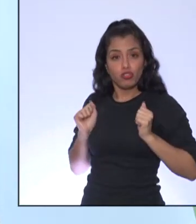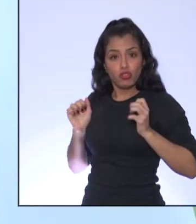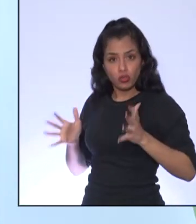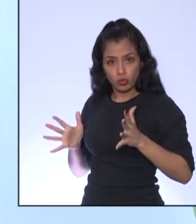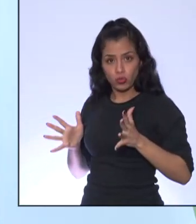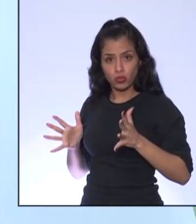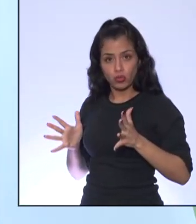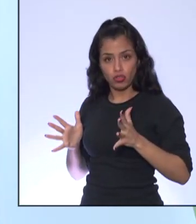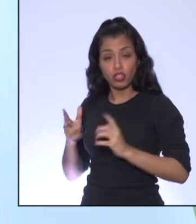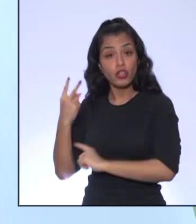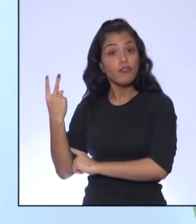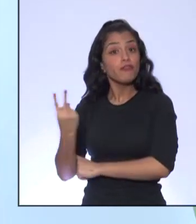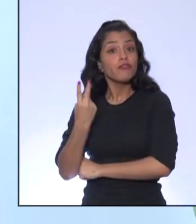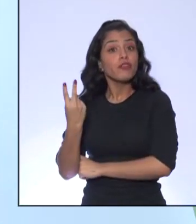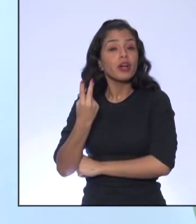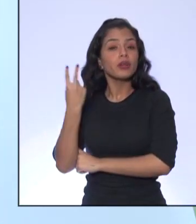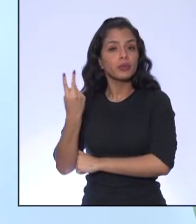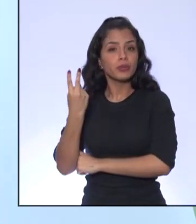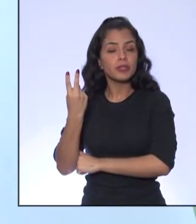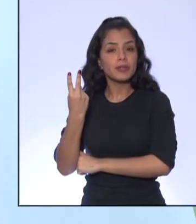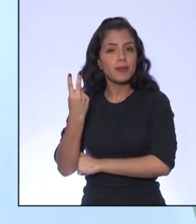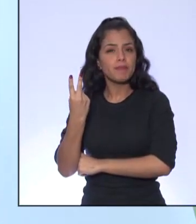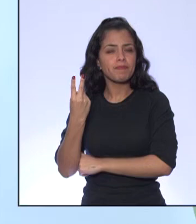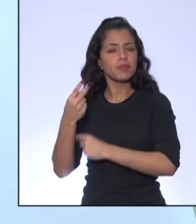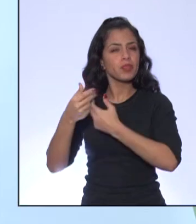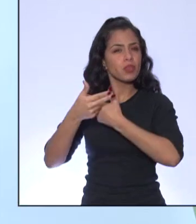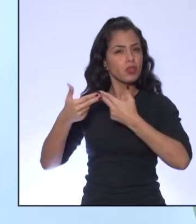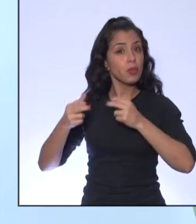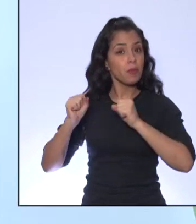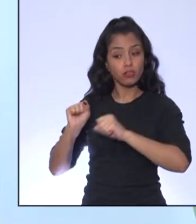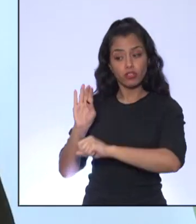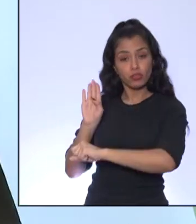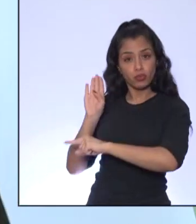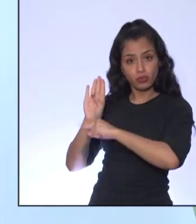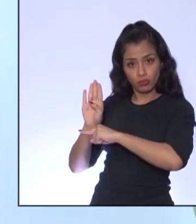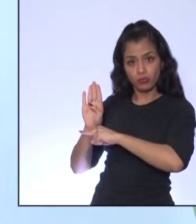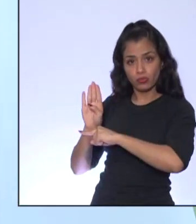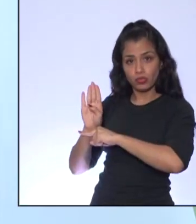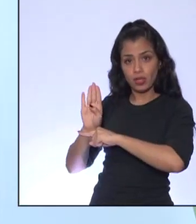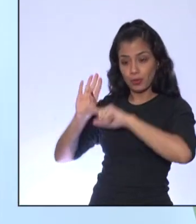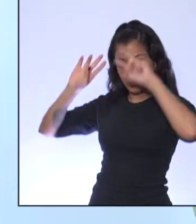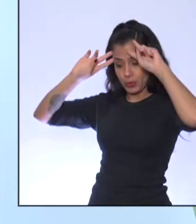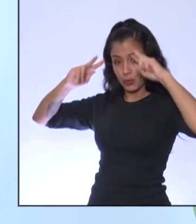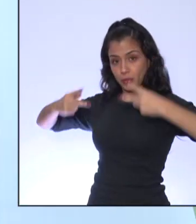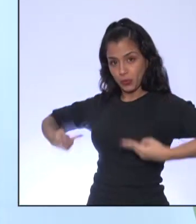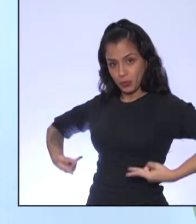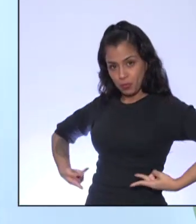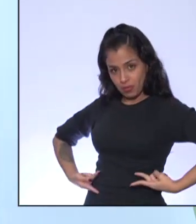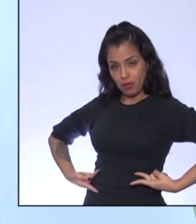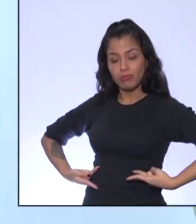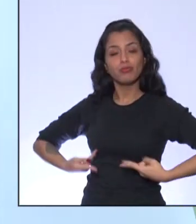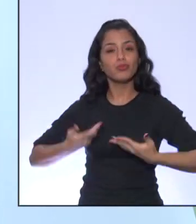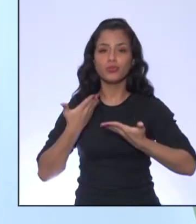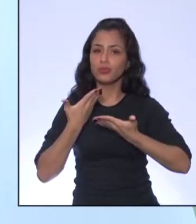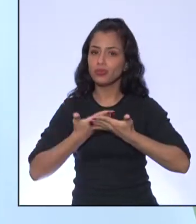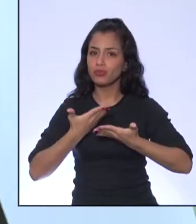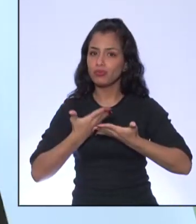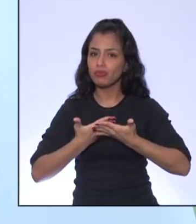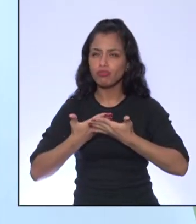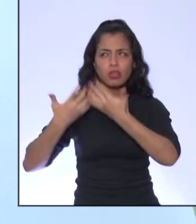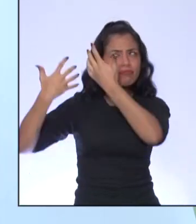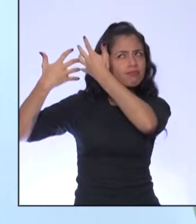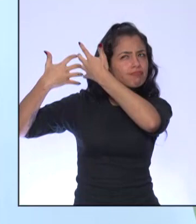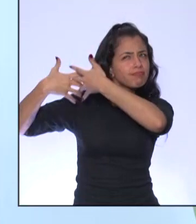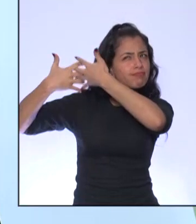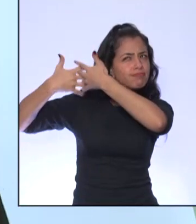em valores, naquilo que pode ajudar o ser humano, o estudante, a pensar